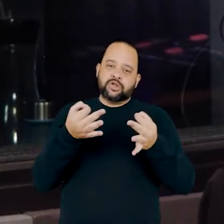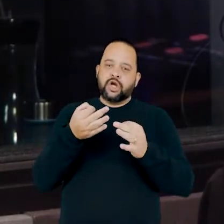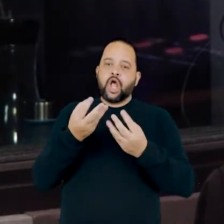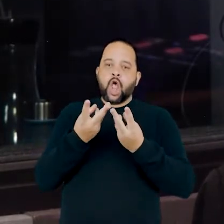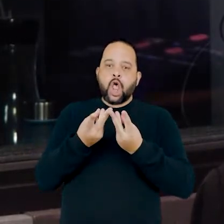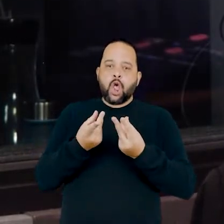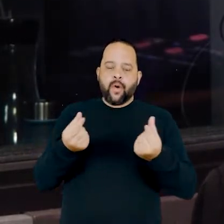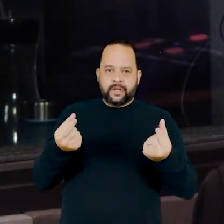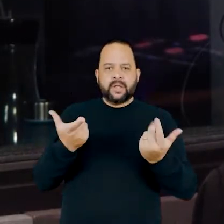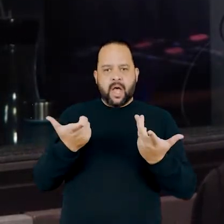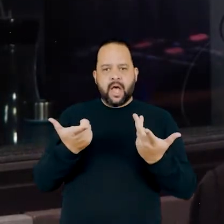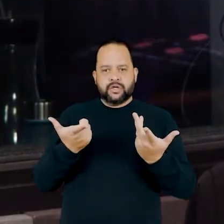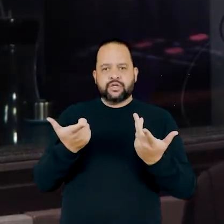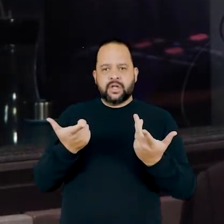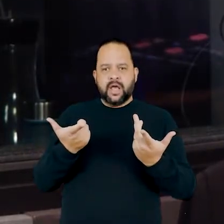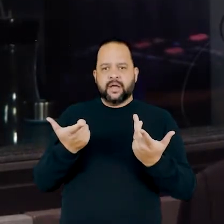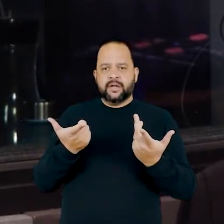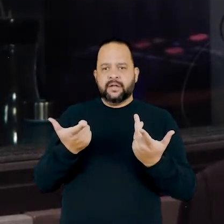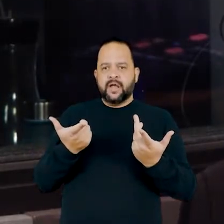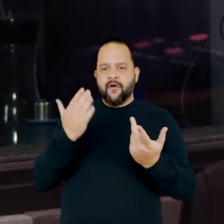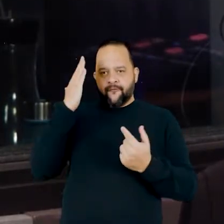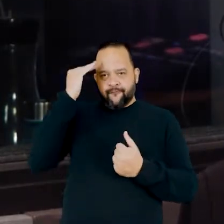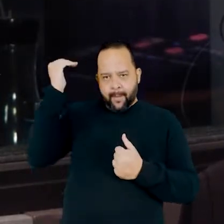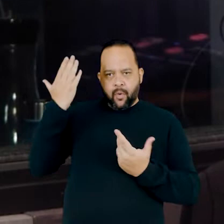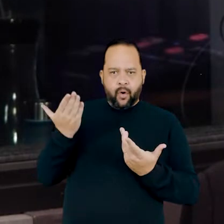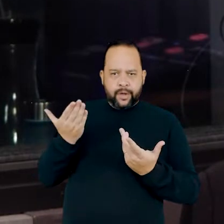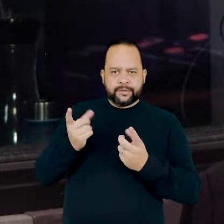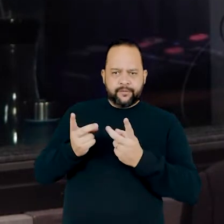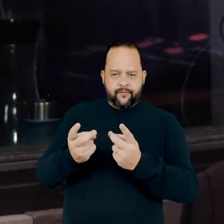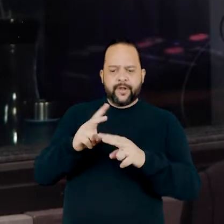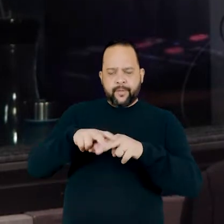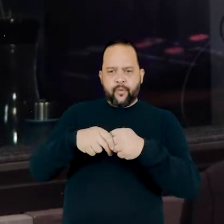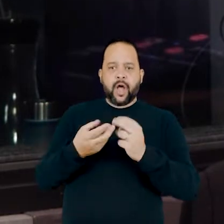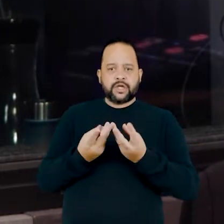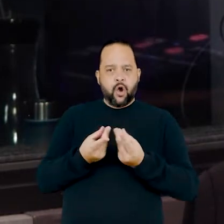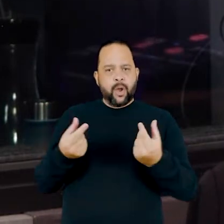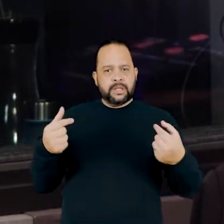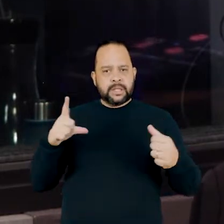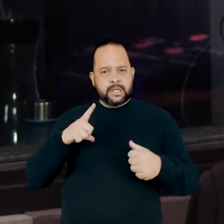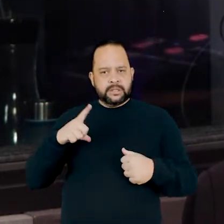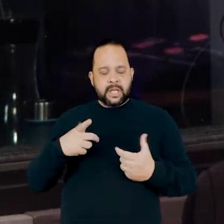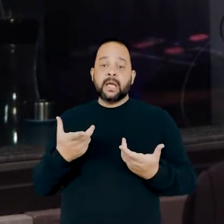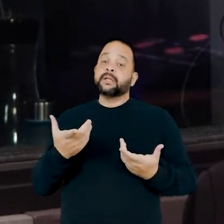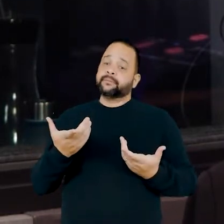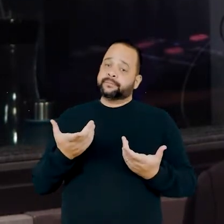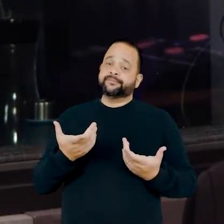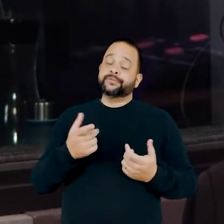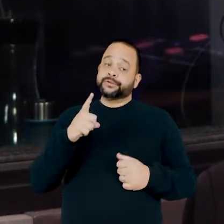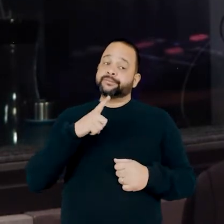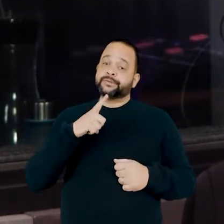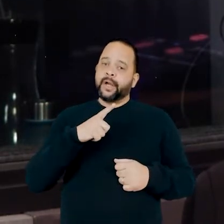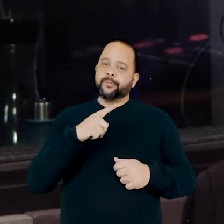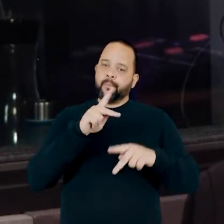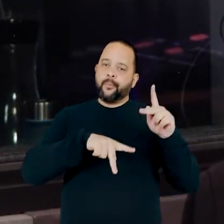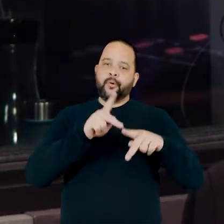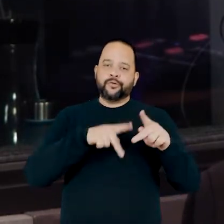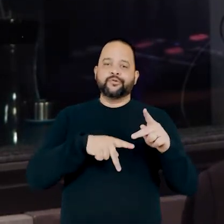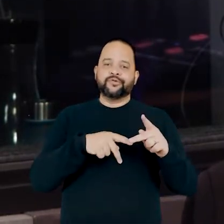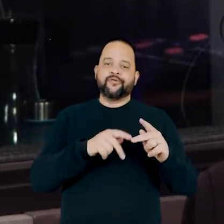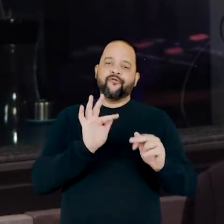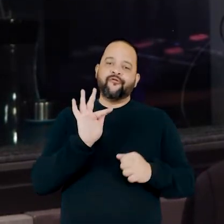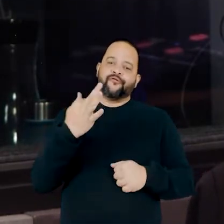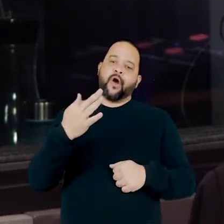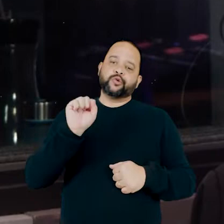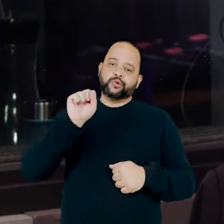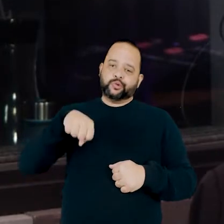reconhecida no mercado como a excelência em qualidade, tem produtos que são falsificados. O SM58,